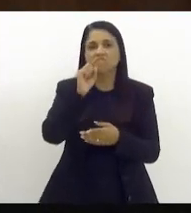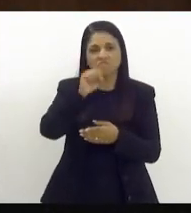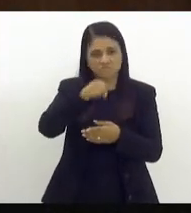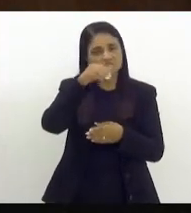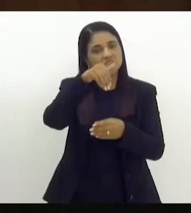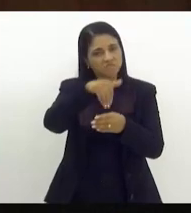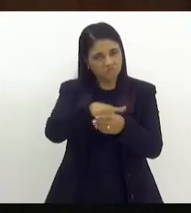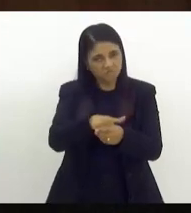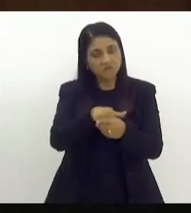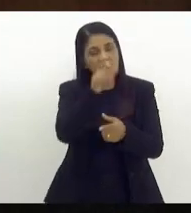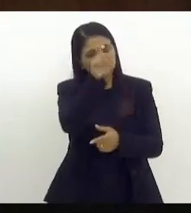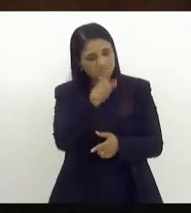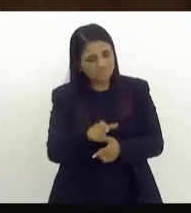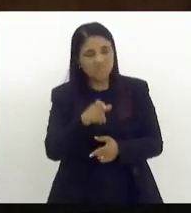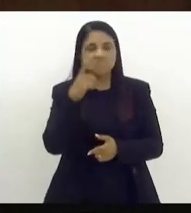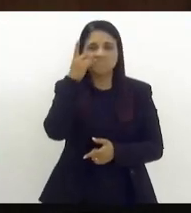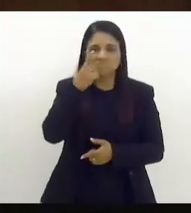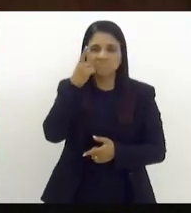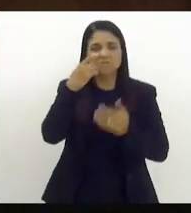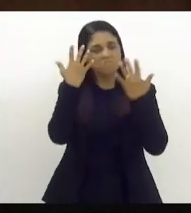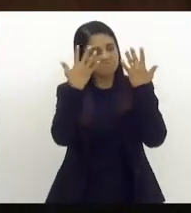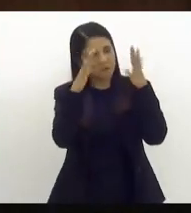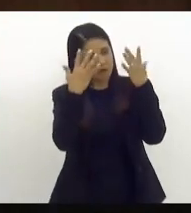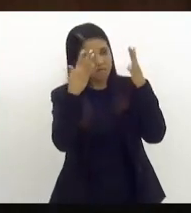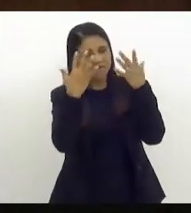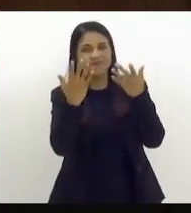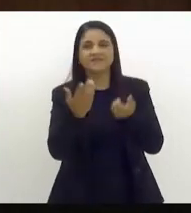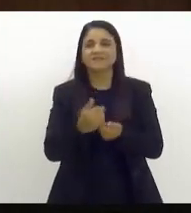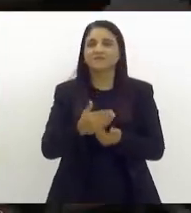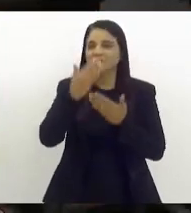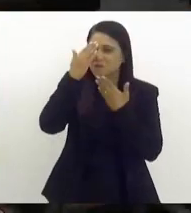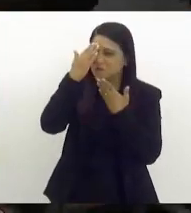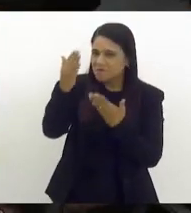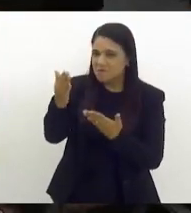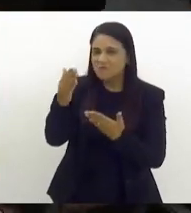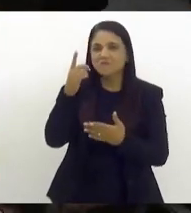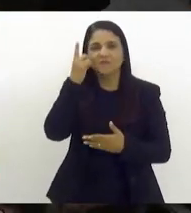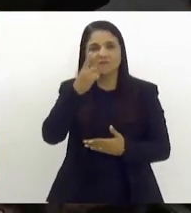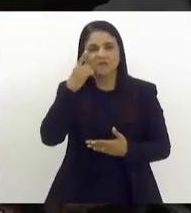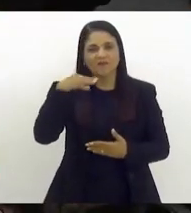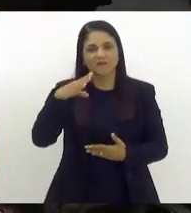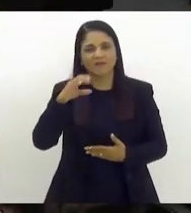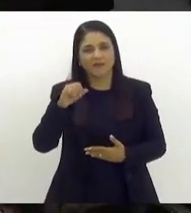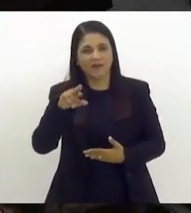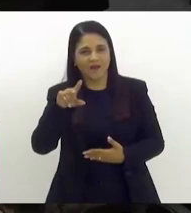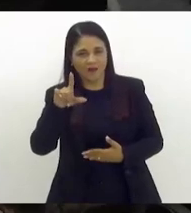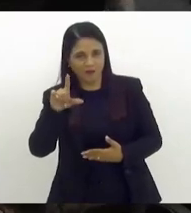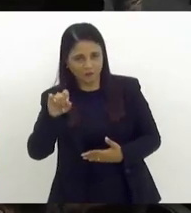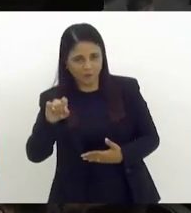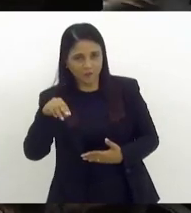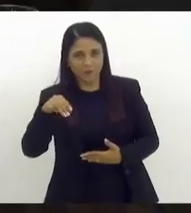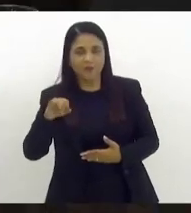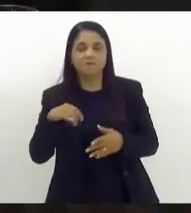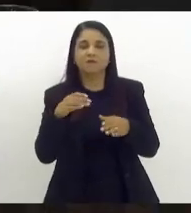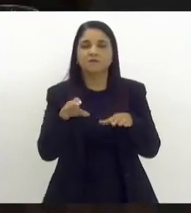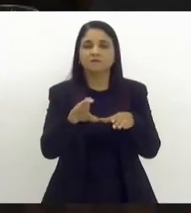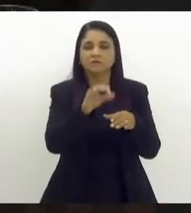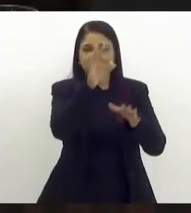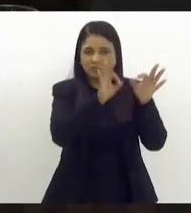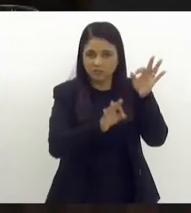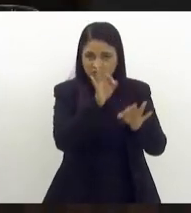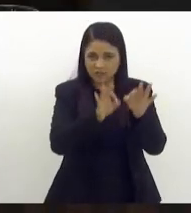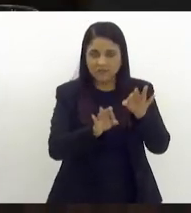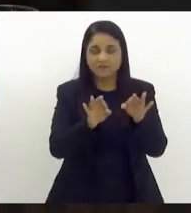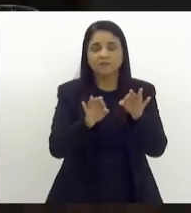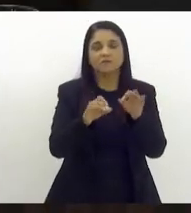uma vez, está de parabéns. Obrigada, deputado Carlos Mink. Pela Comissão de Trabalho, Legislação Social e Seguridade